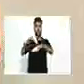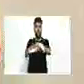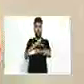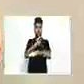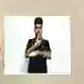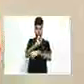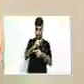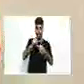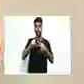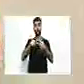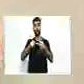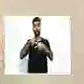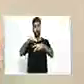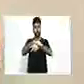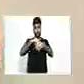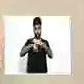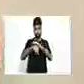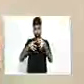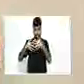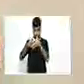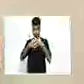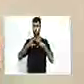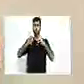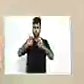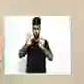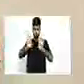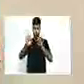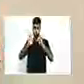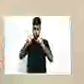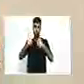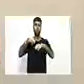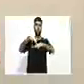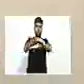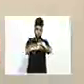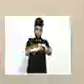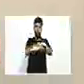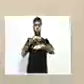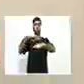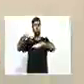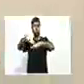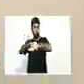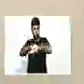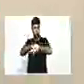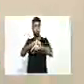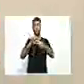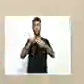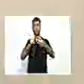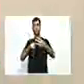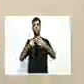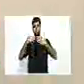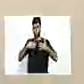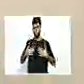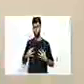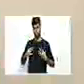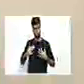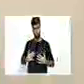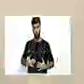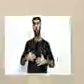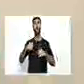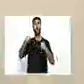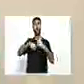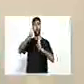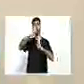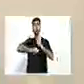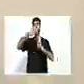com luva o pessoal do caminhão todo mundo bota luva é o equipamento completo Roupa eles têm que